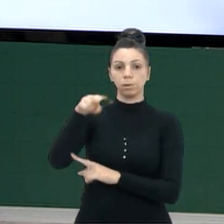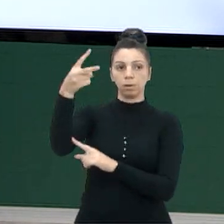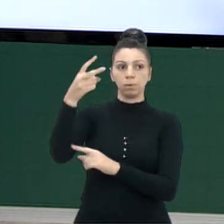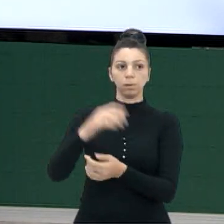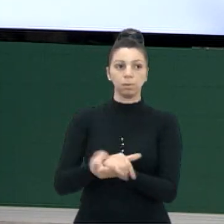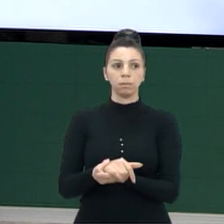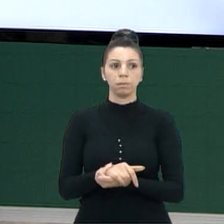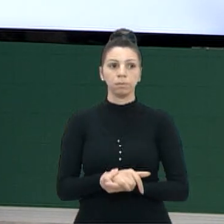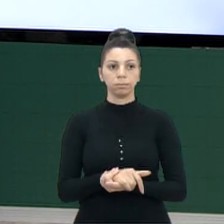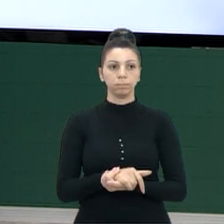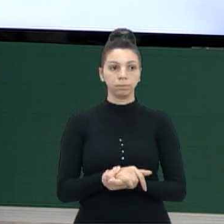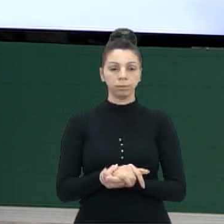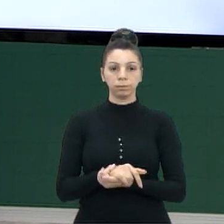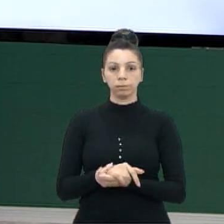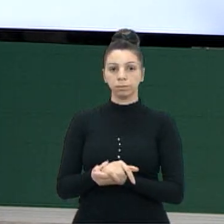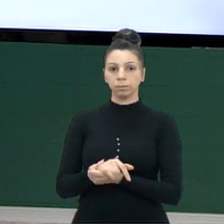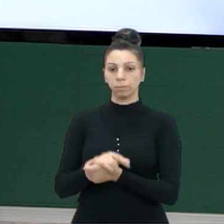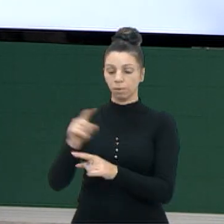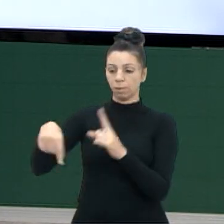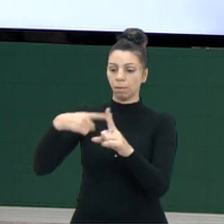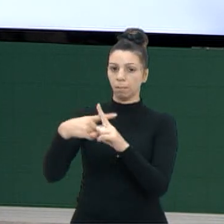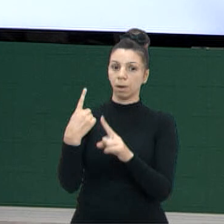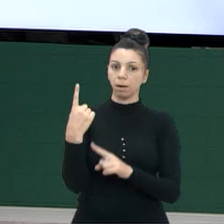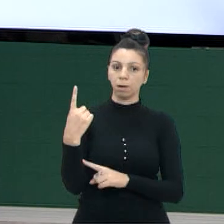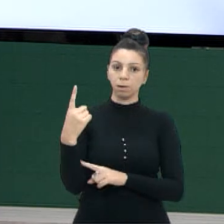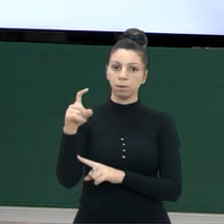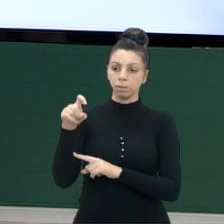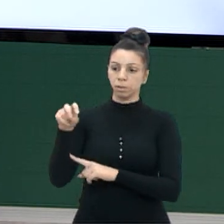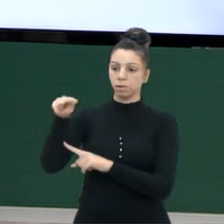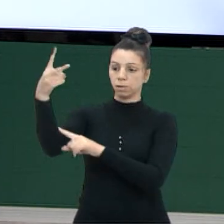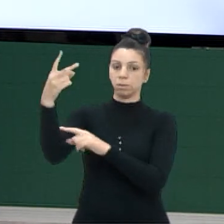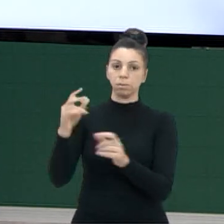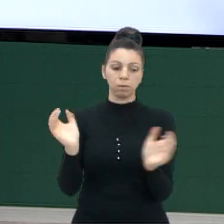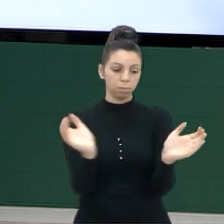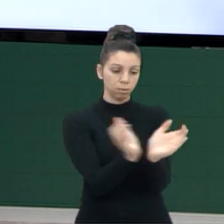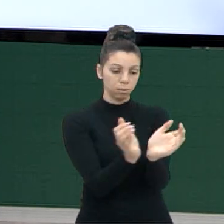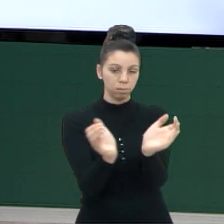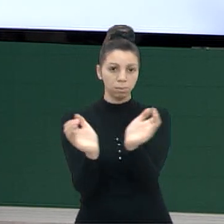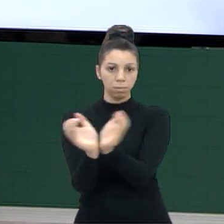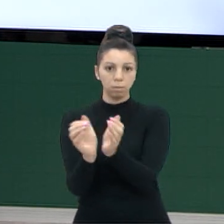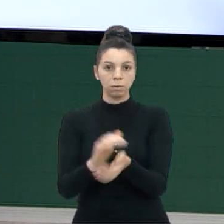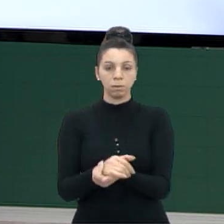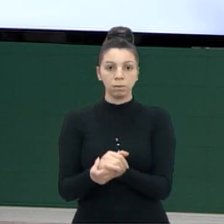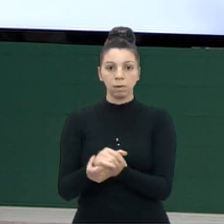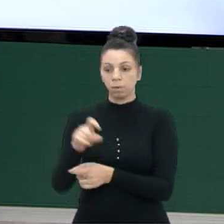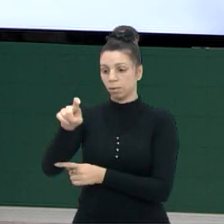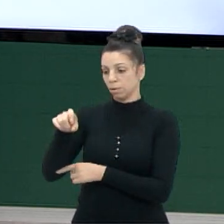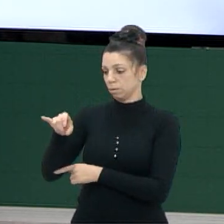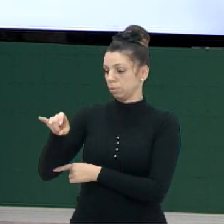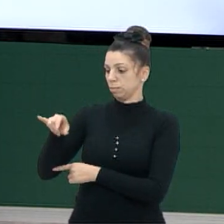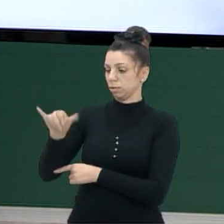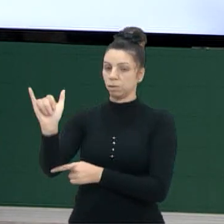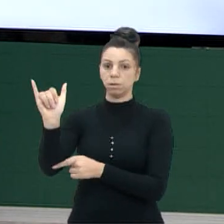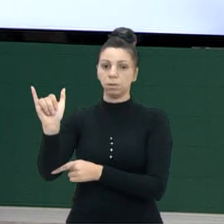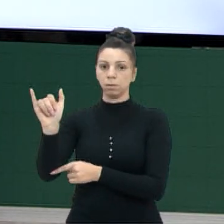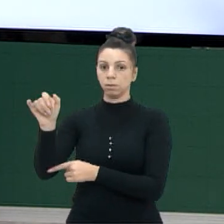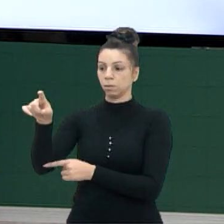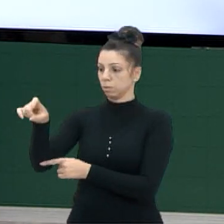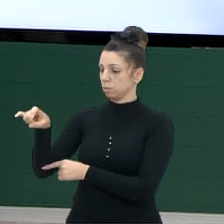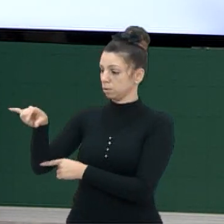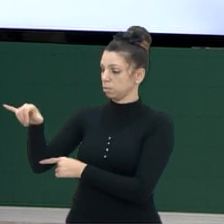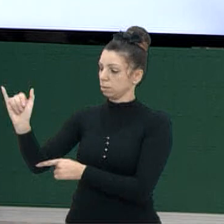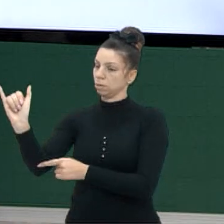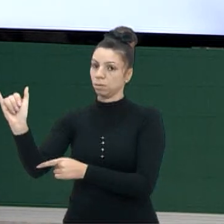tenho mais um x². Então, eu agrupei. X e y, eu tenho quantos aqui? Eu tenho